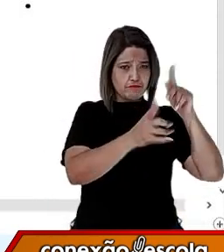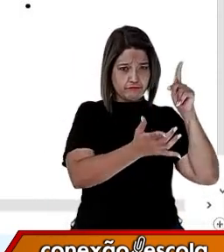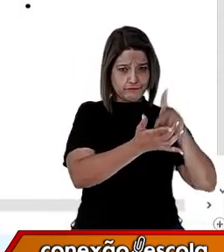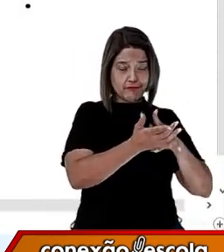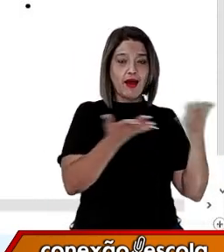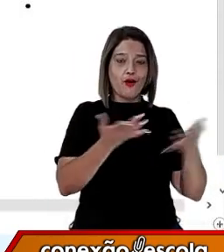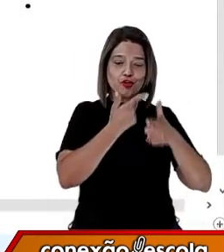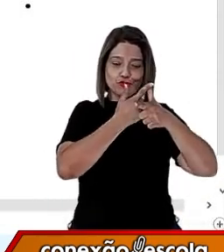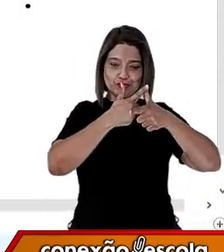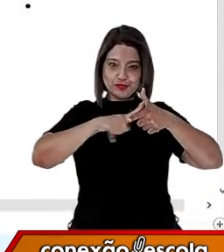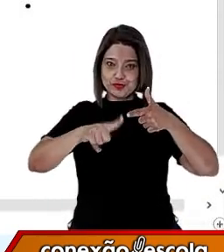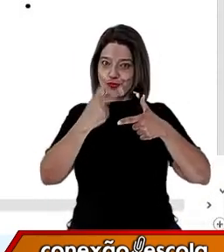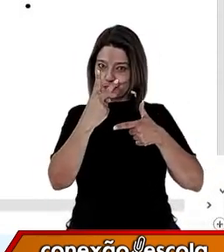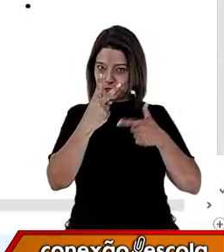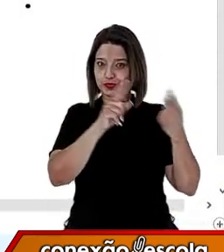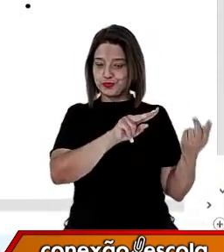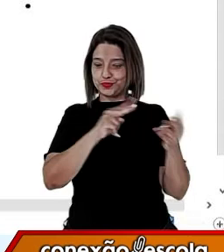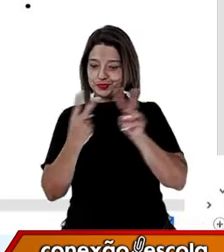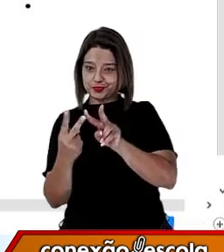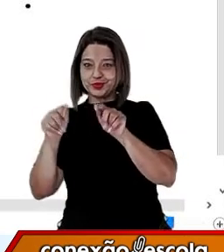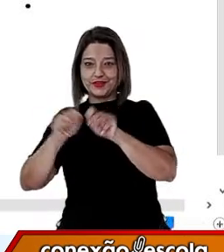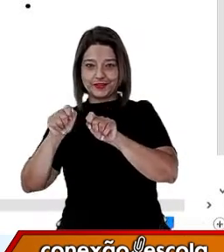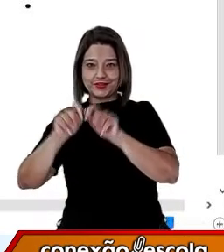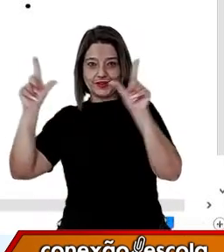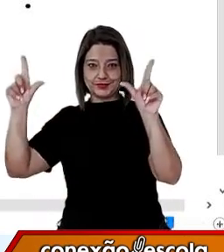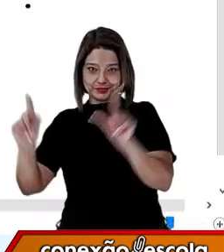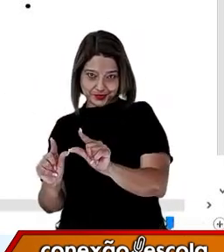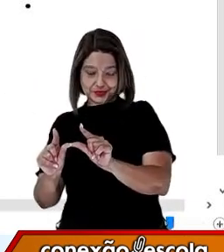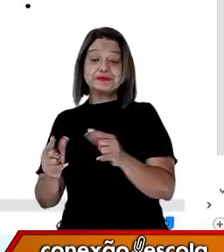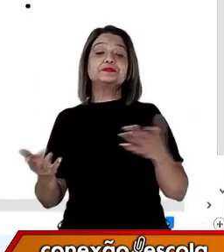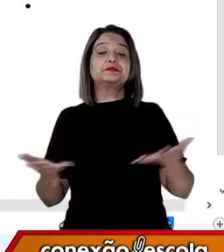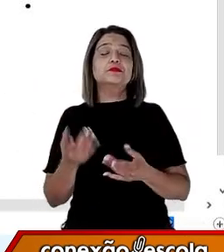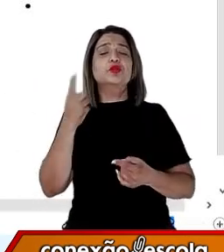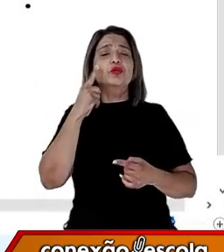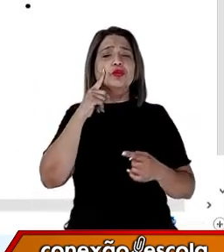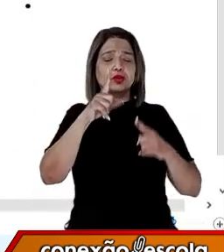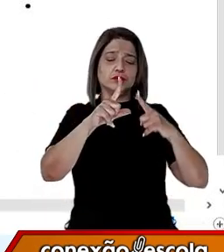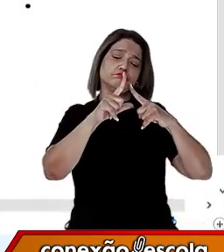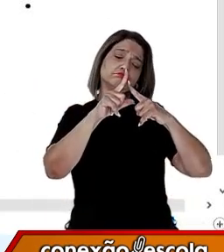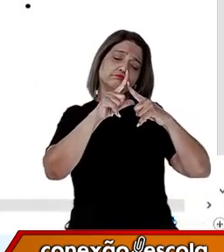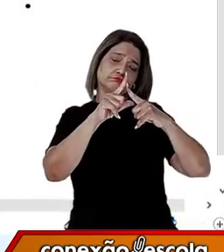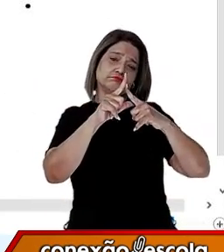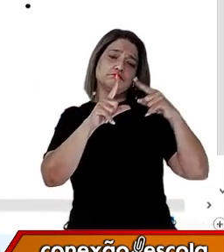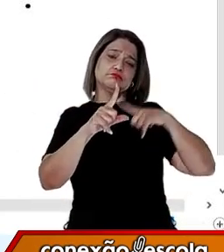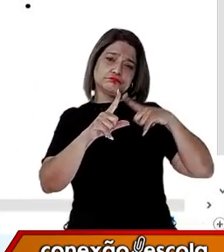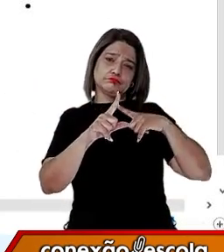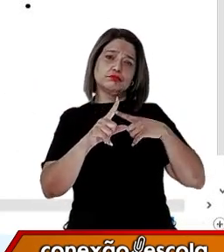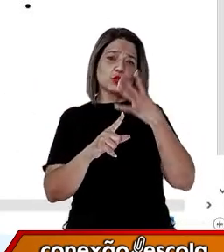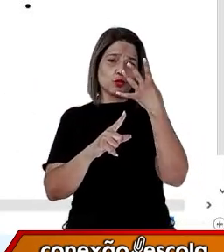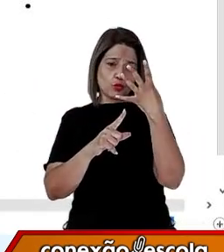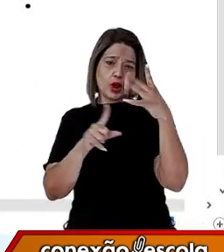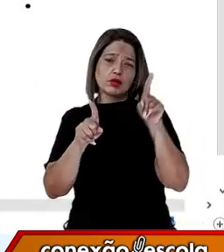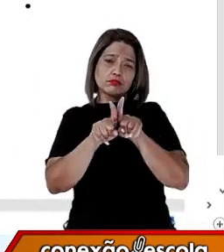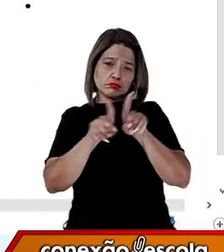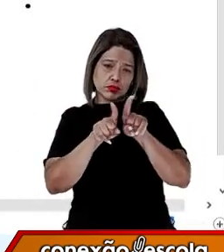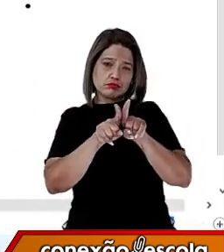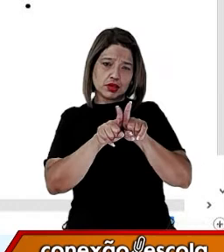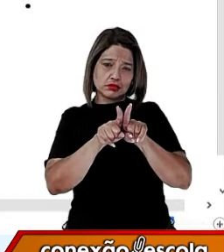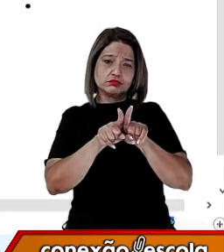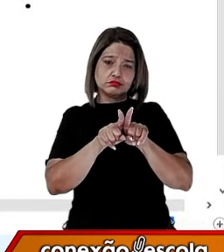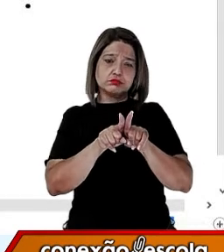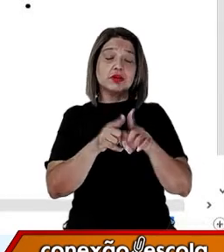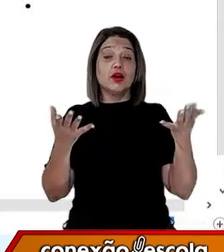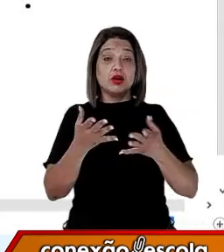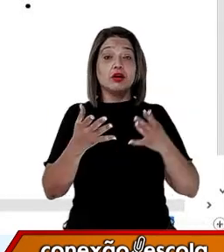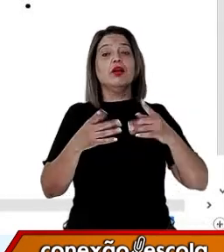por 2. De cá, eu tenho a metade de um quadradinho, formado por 4 quadradinhos pequenininhos, que vai